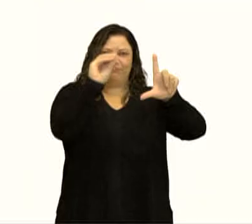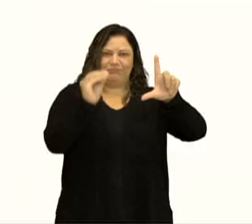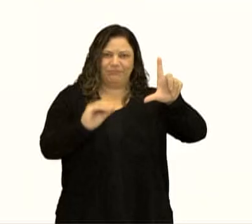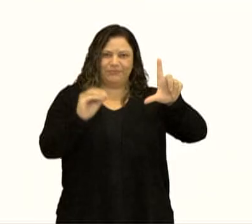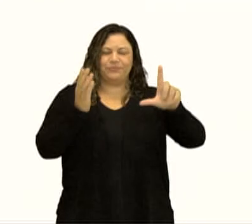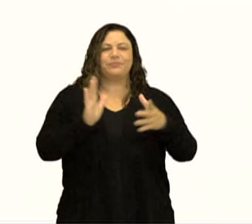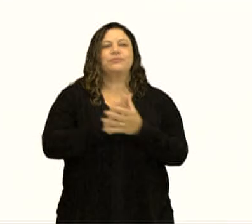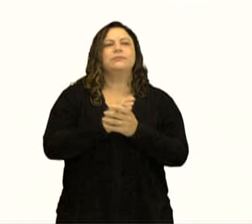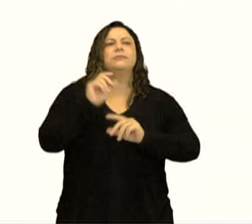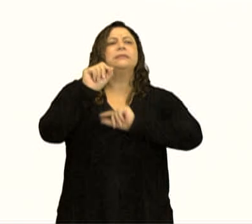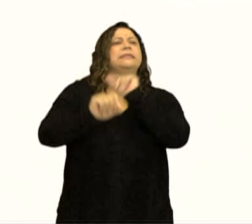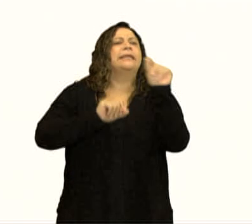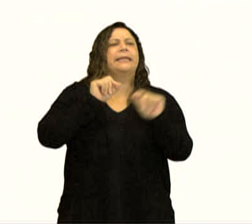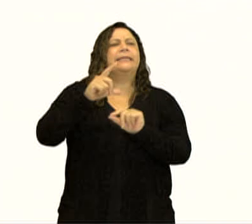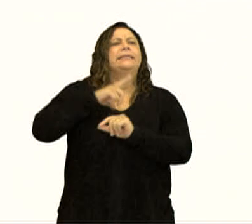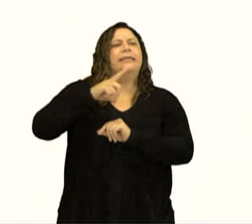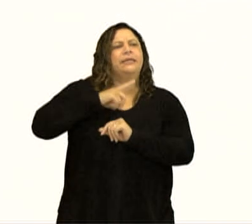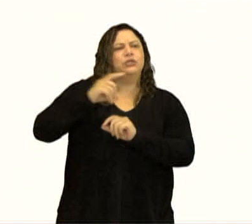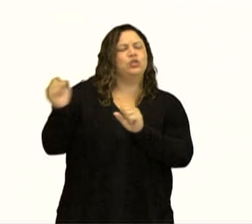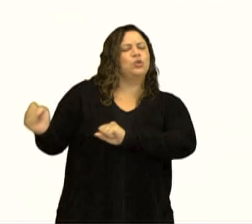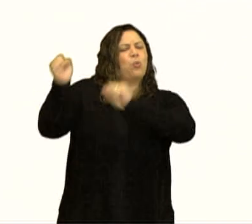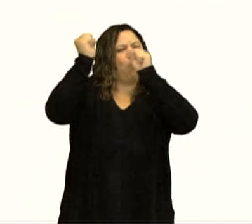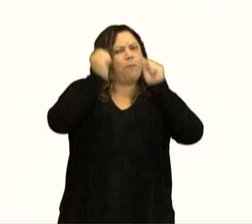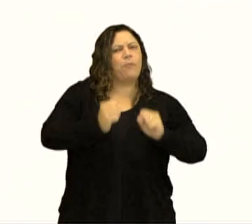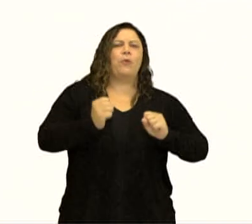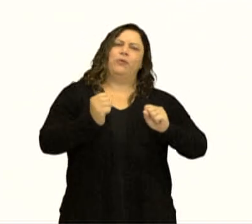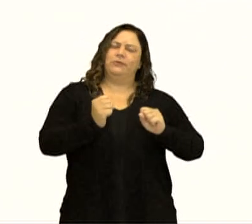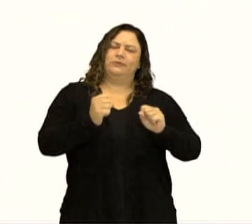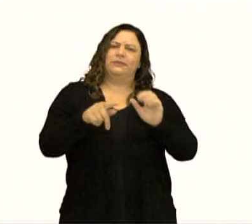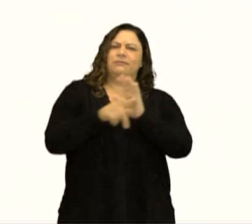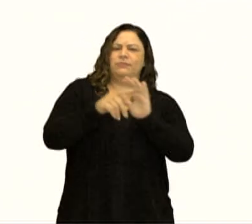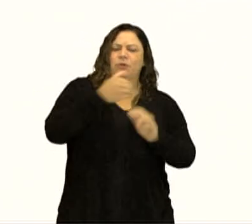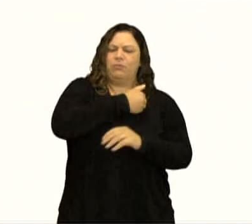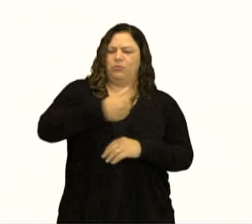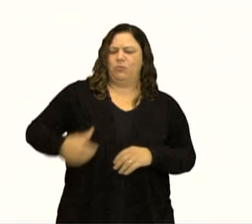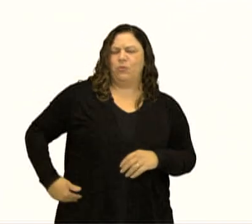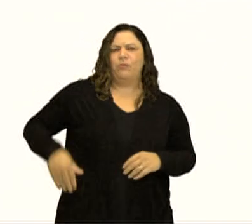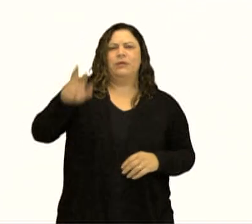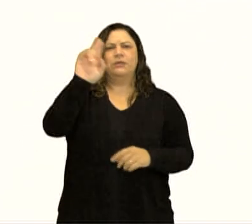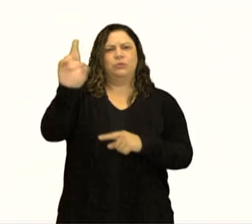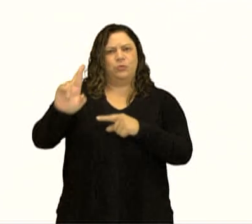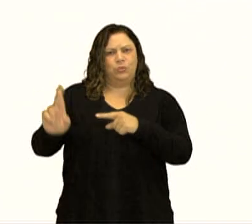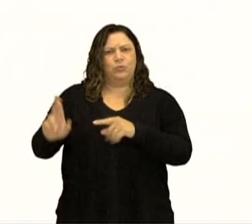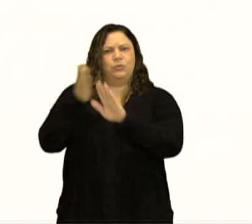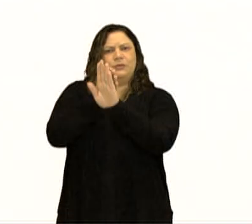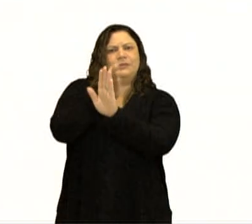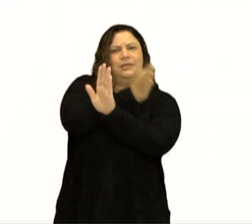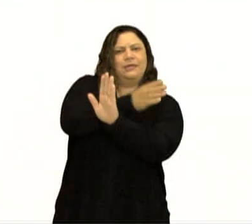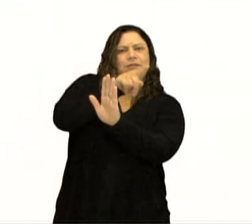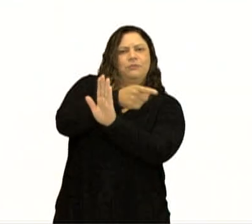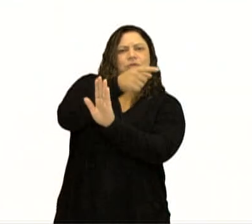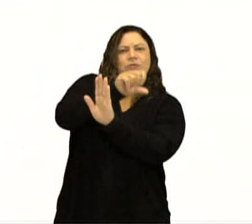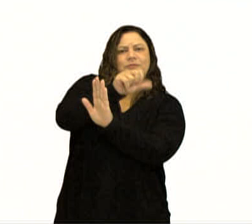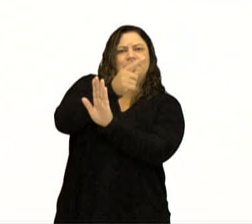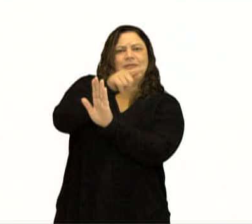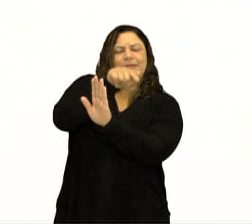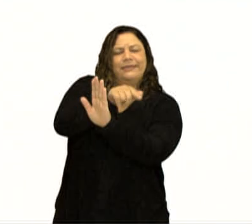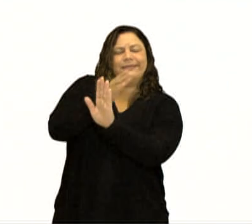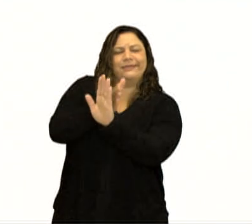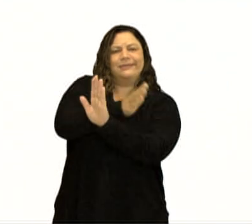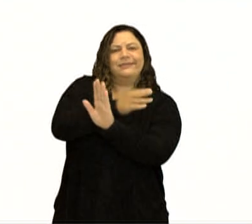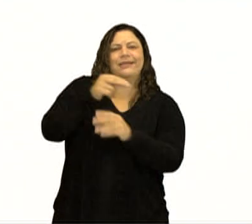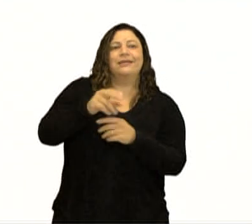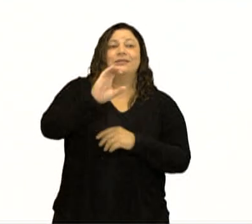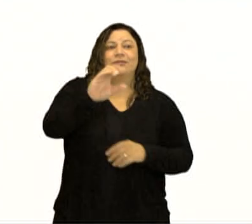Então, quem detinha, né, quem tinha o poder no sistema governamental russo antes de 1917? O czar